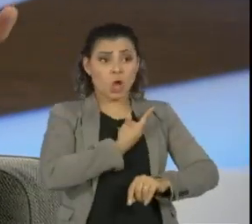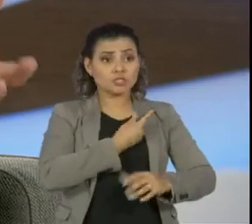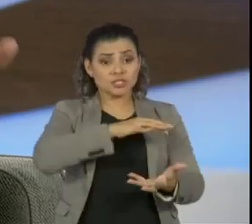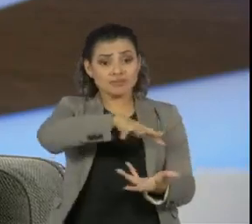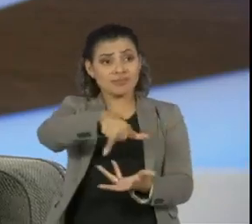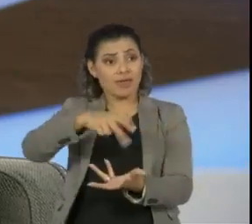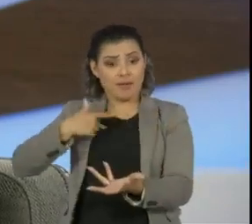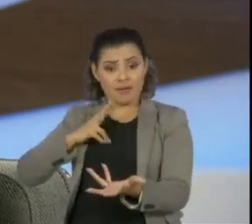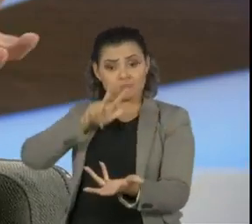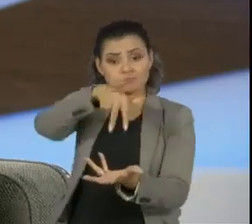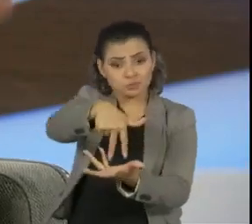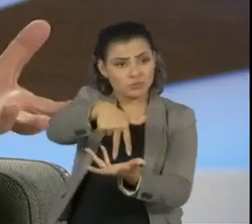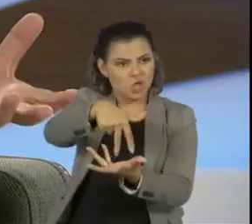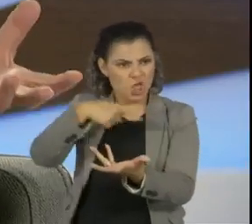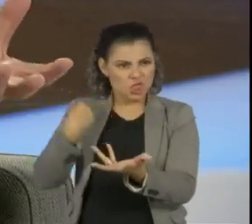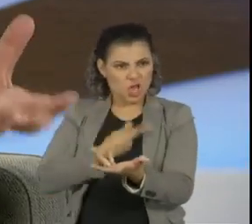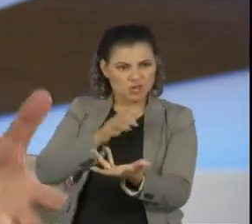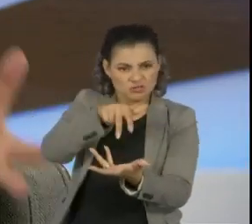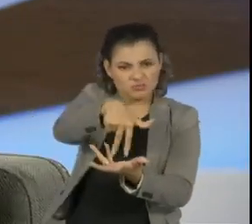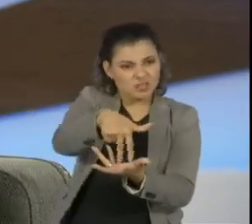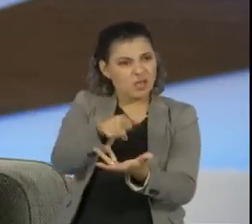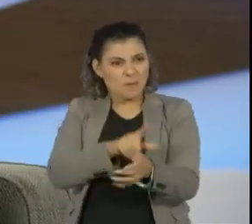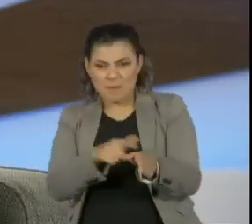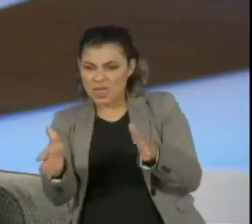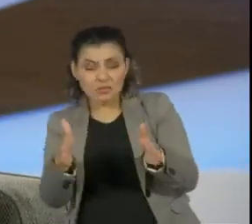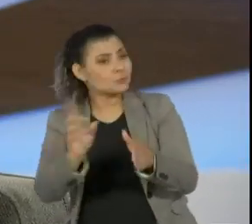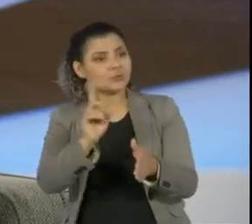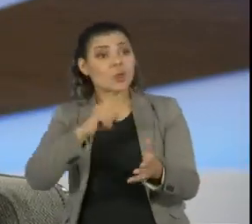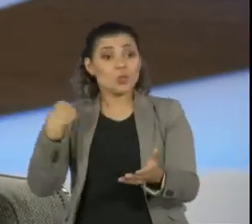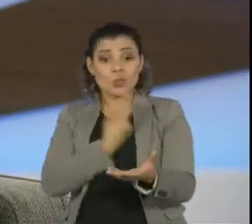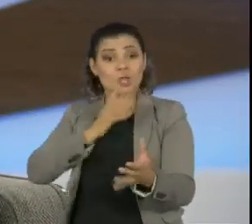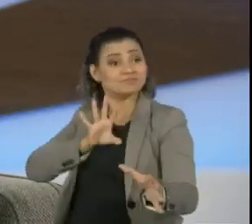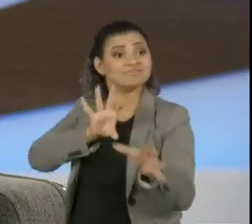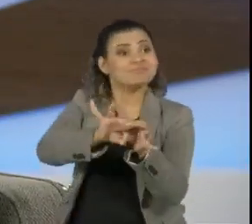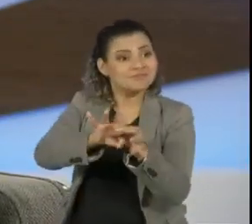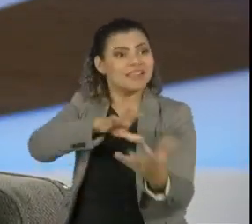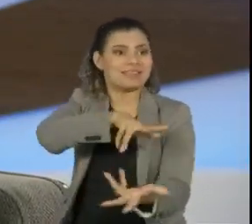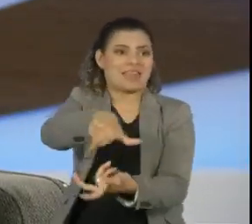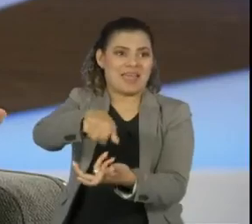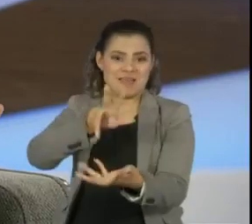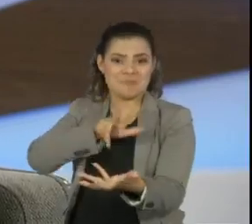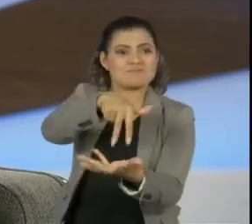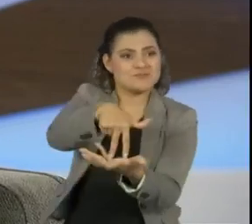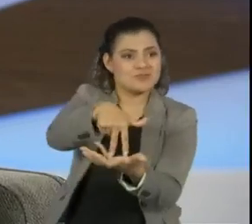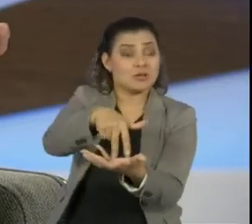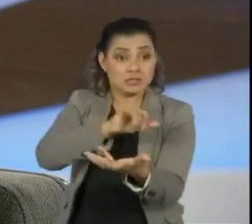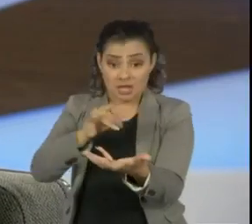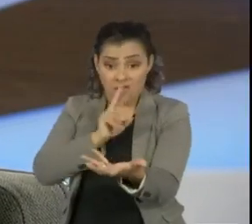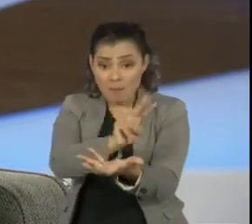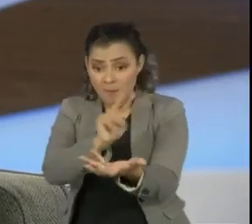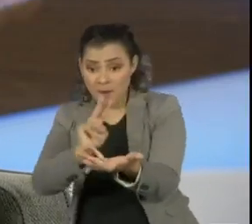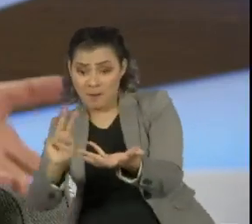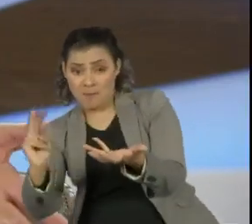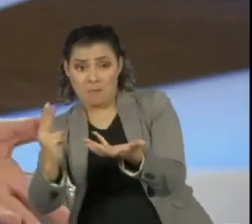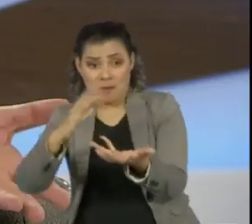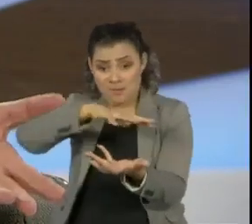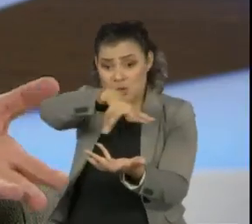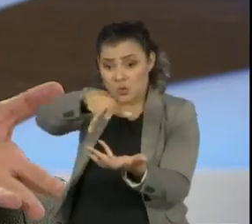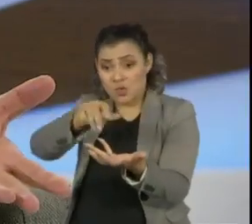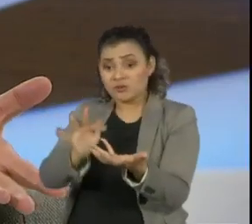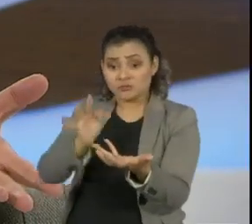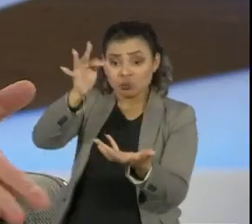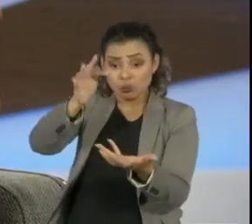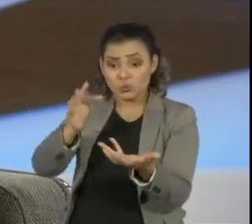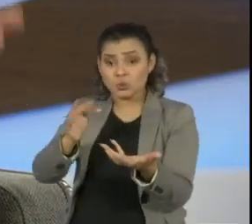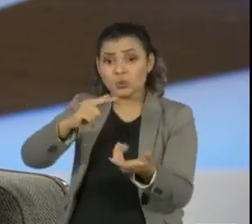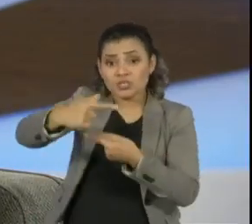e não apenas estamos na terra e se nós quisemos queremos preservar a terra para nós e para